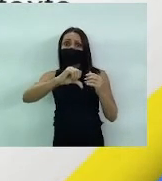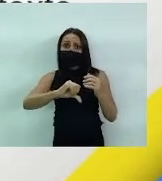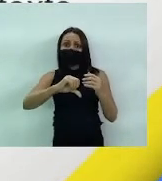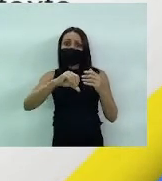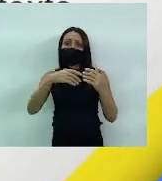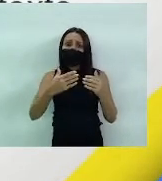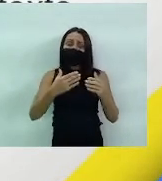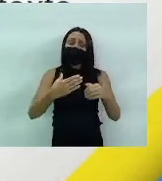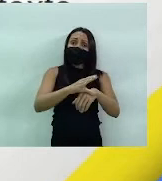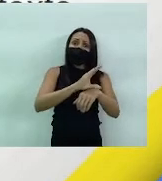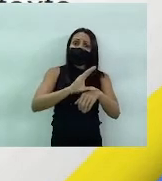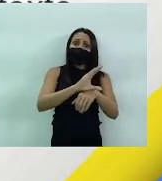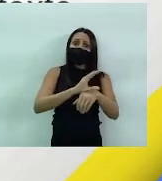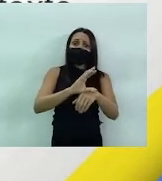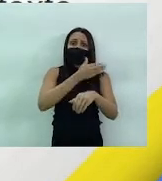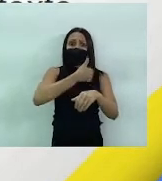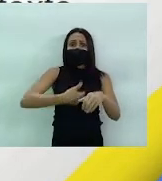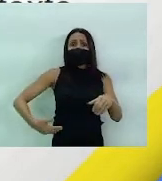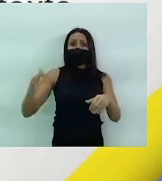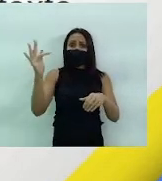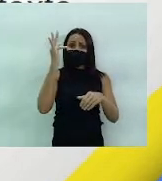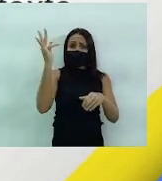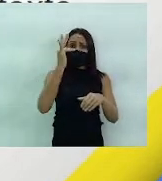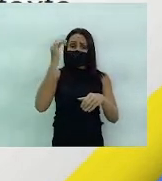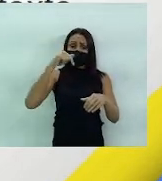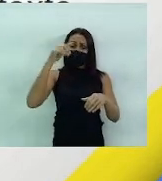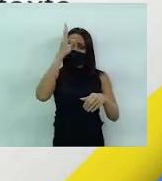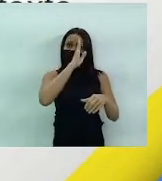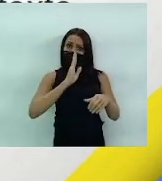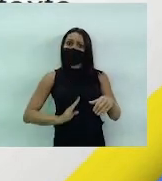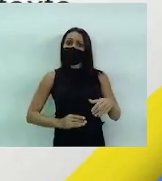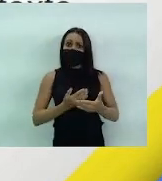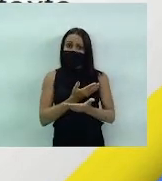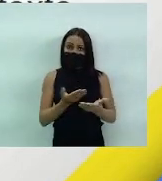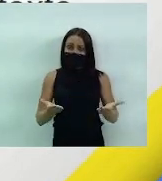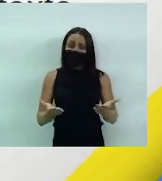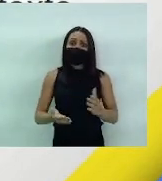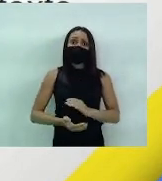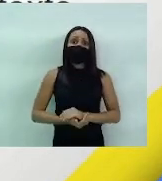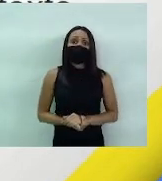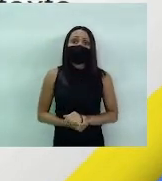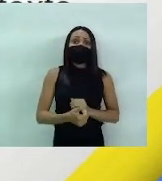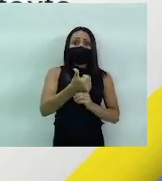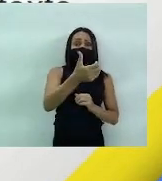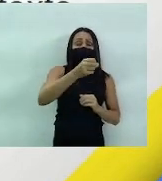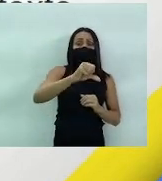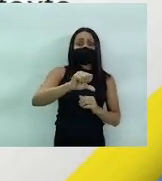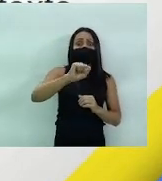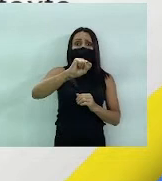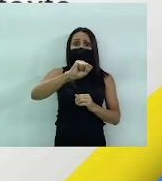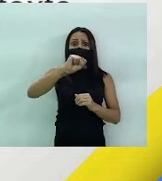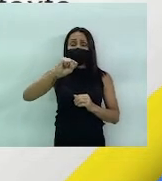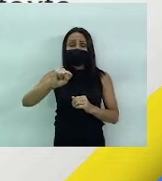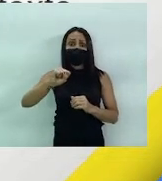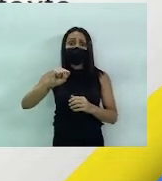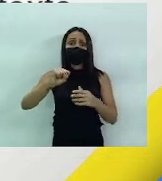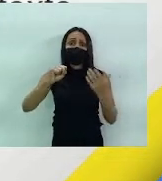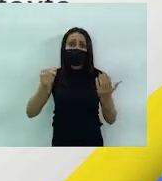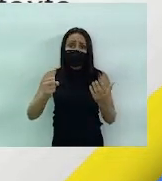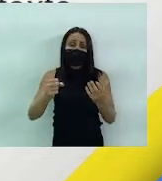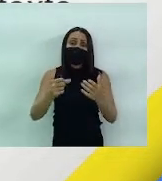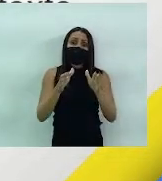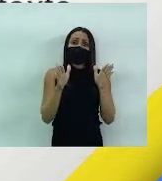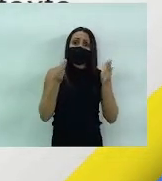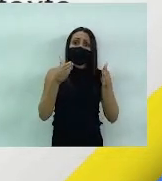a Constituição da República Federativa do Brasil, a nossa Constituição Federal de 1988, a